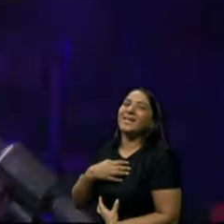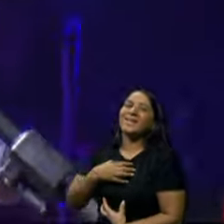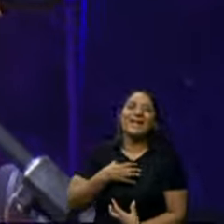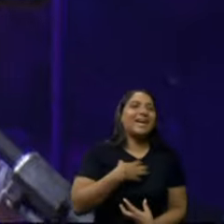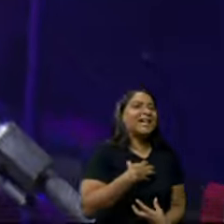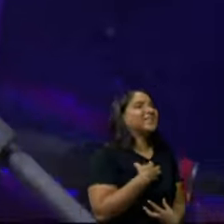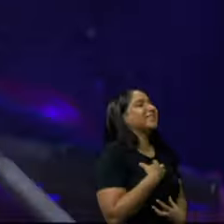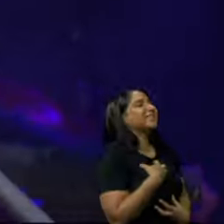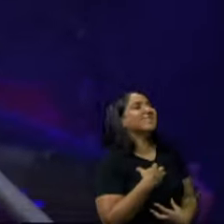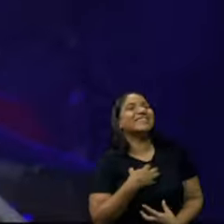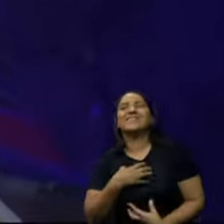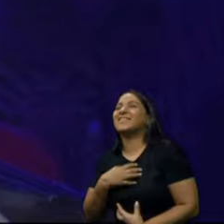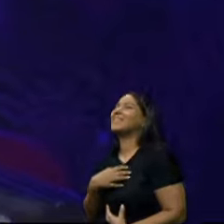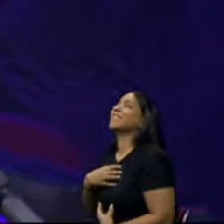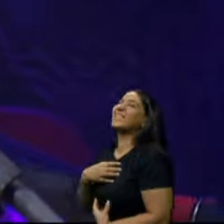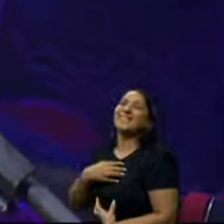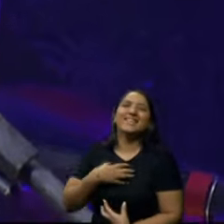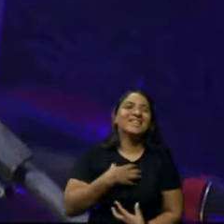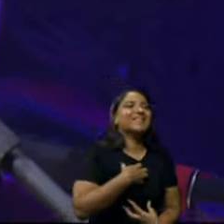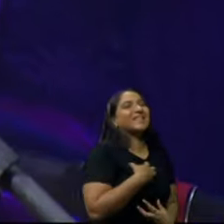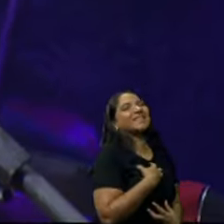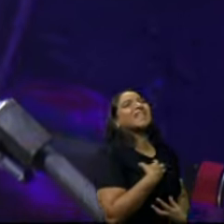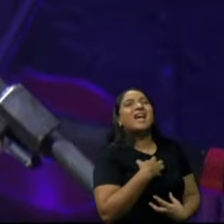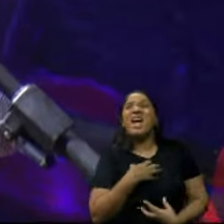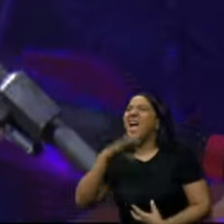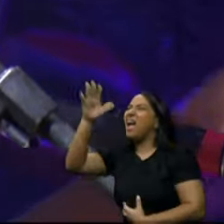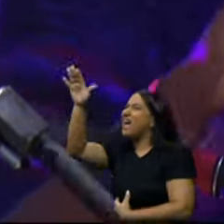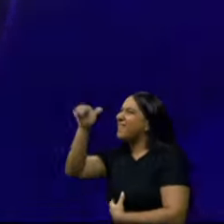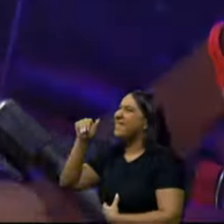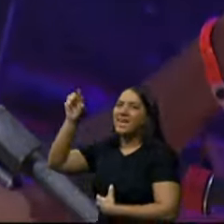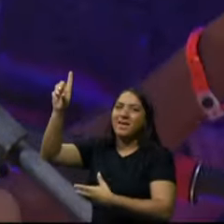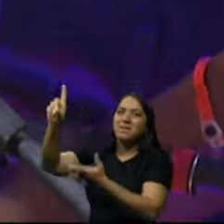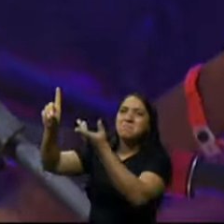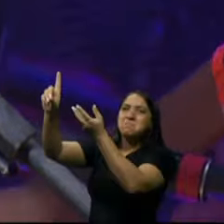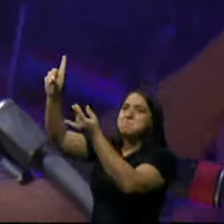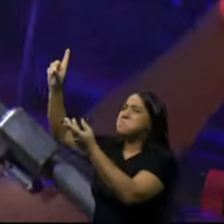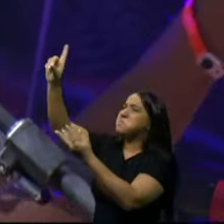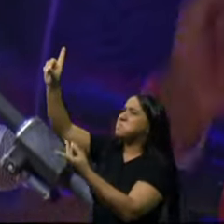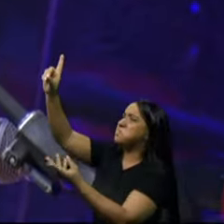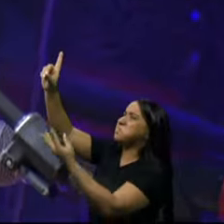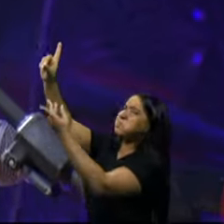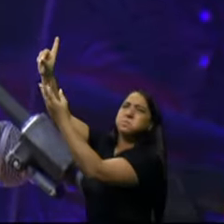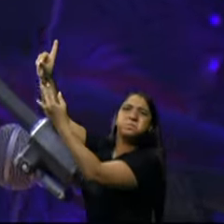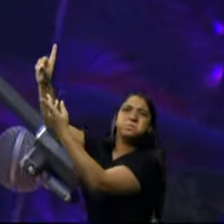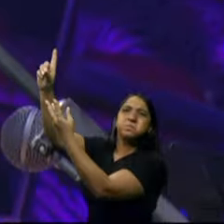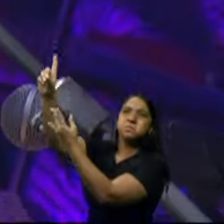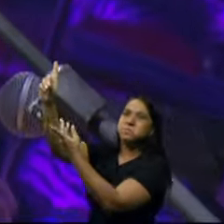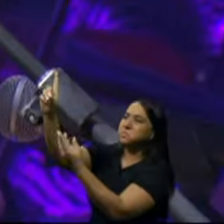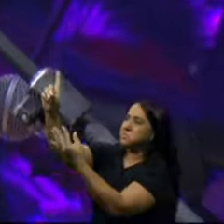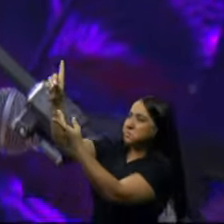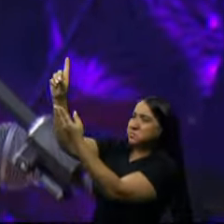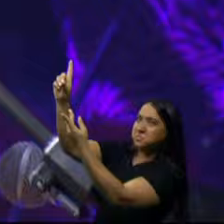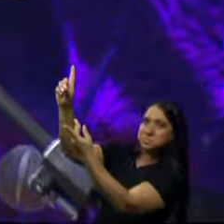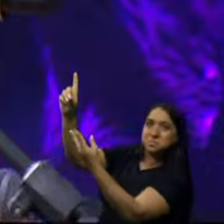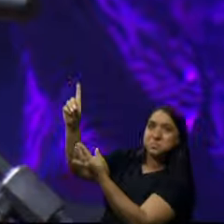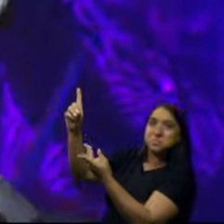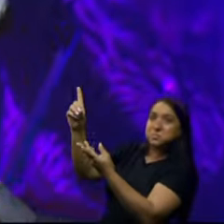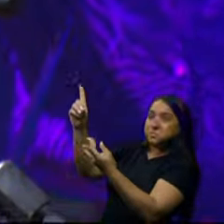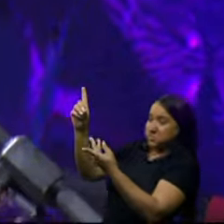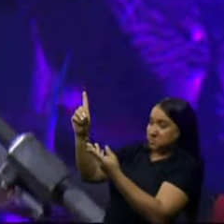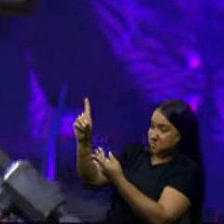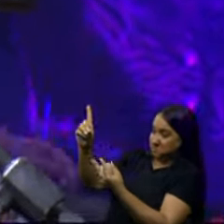E aí Oi Vera sobre nosso espírito desce como